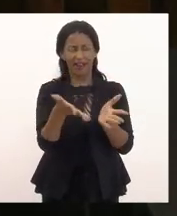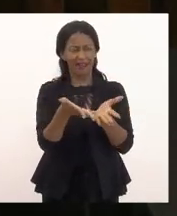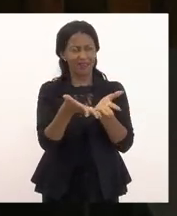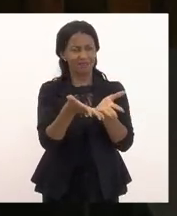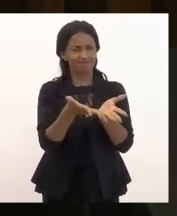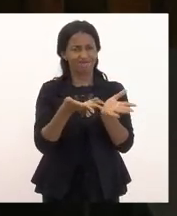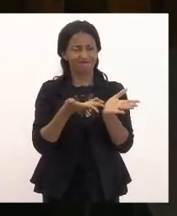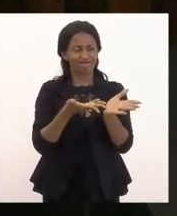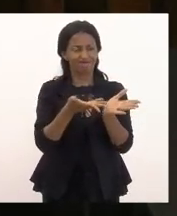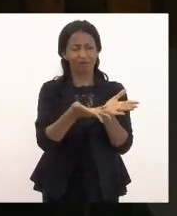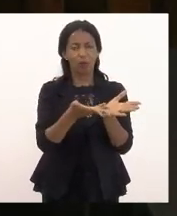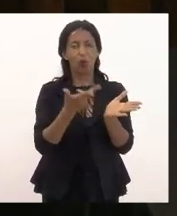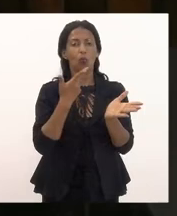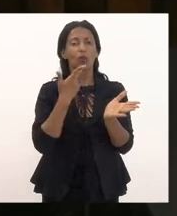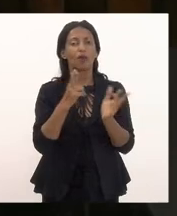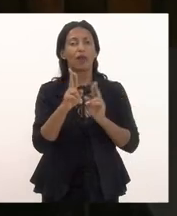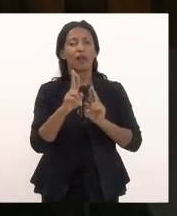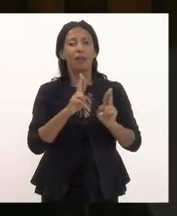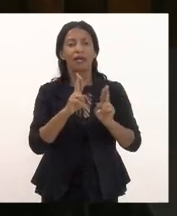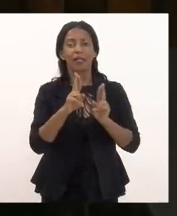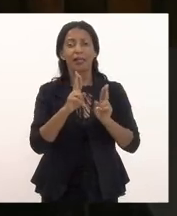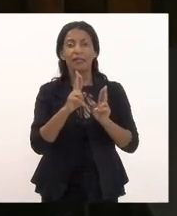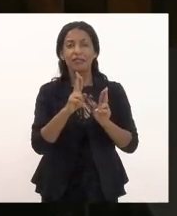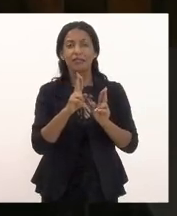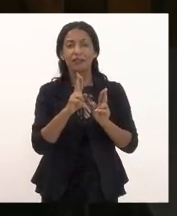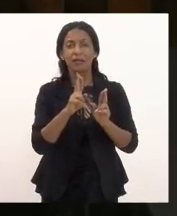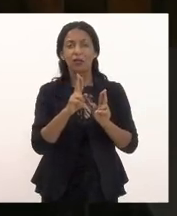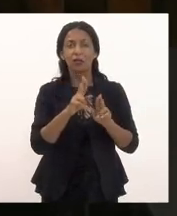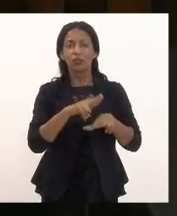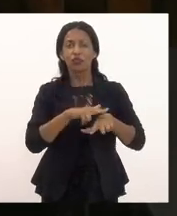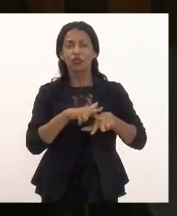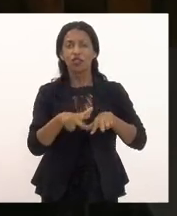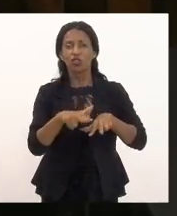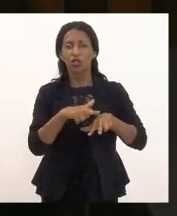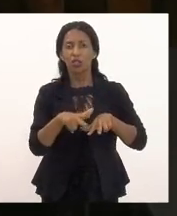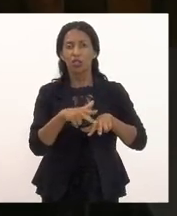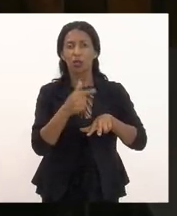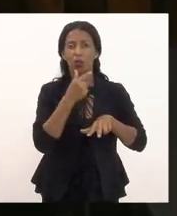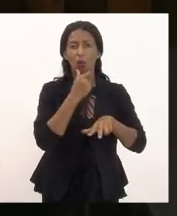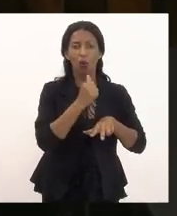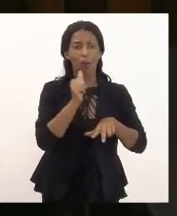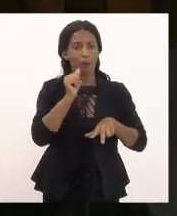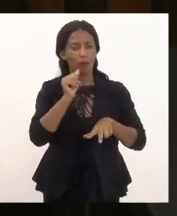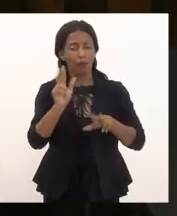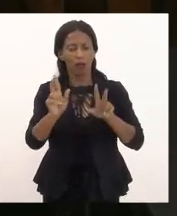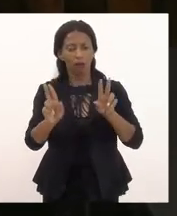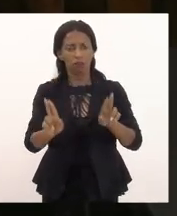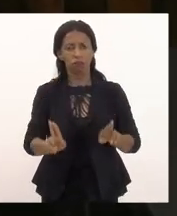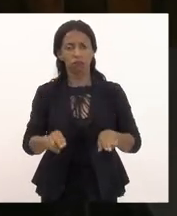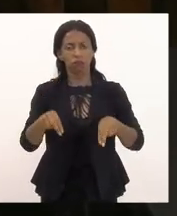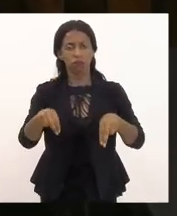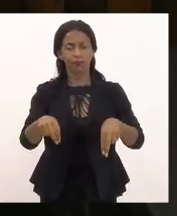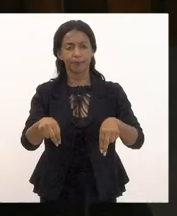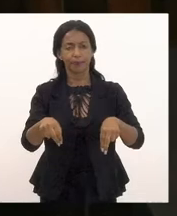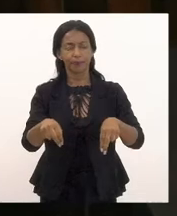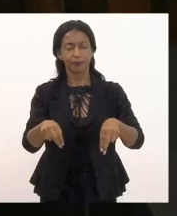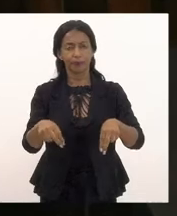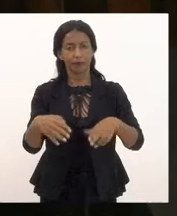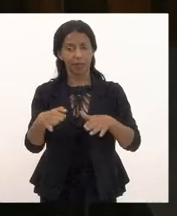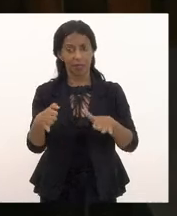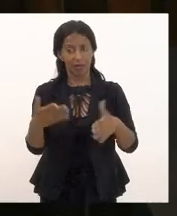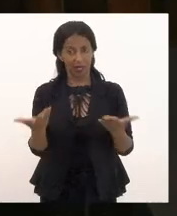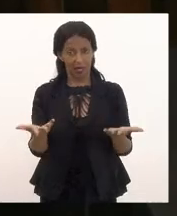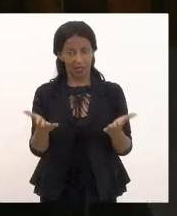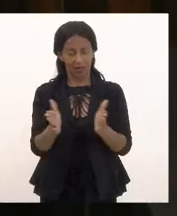diz na relação de gêneros. E aí eu gostaria de abrir